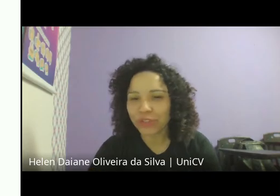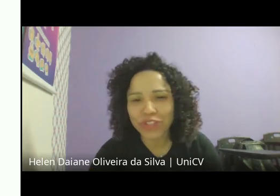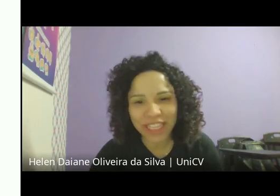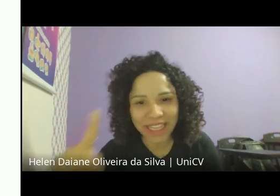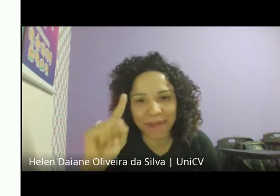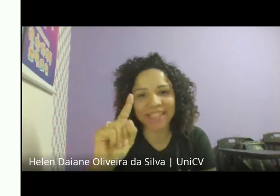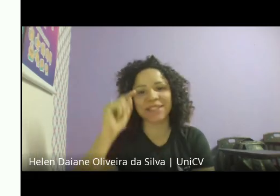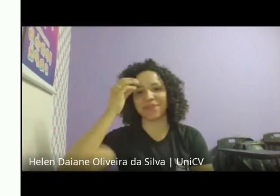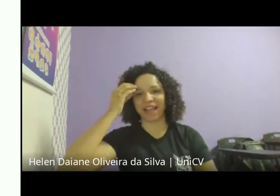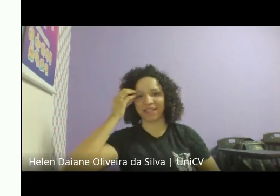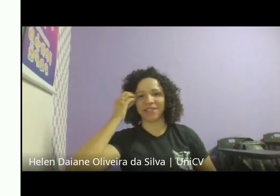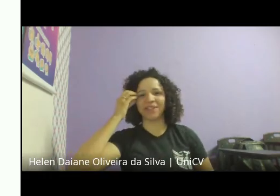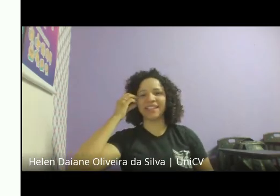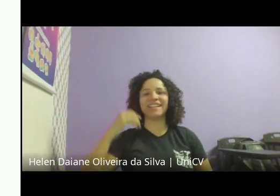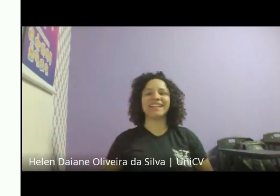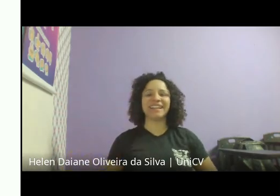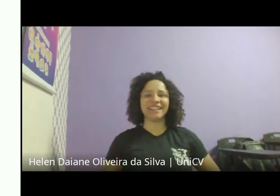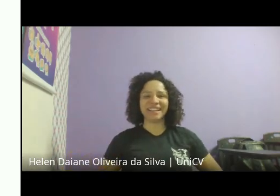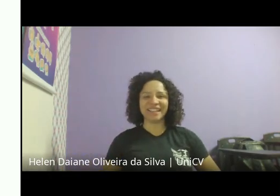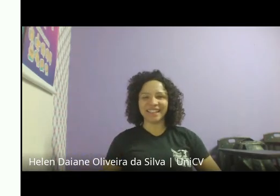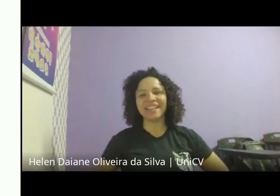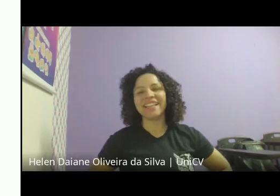Eu não diria que é mais fácil,